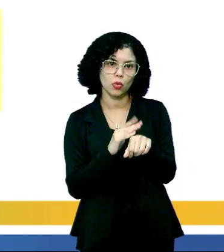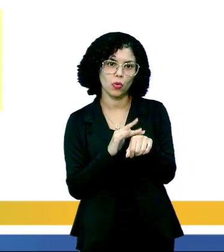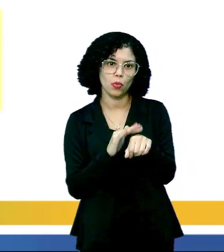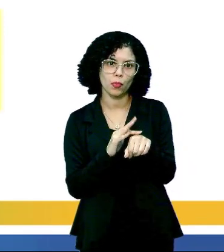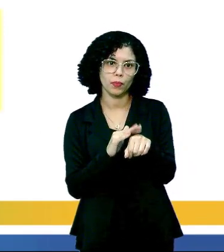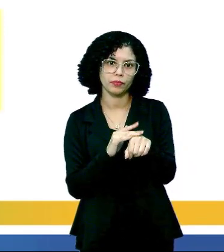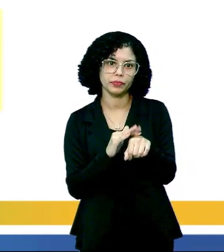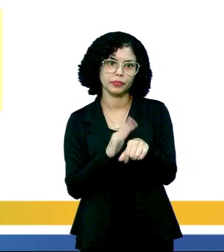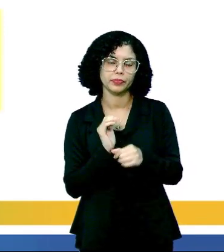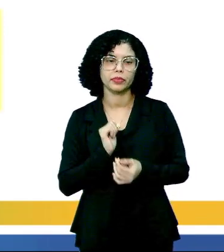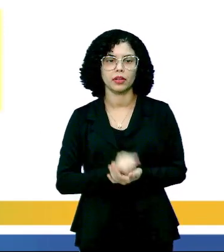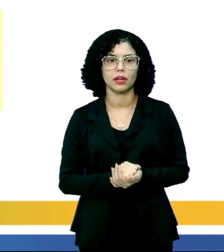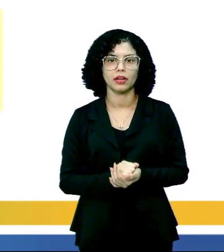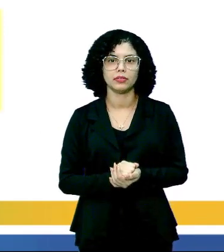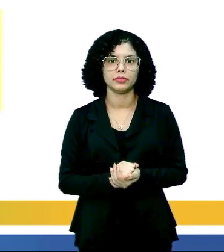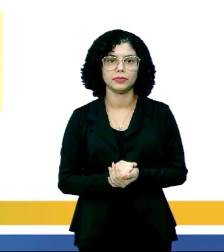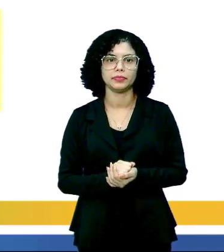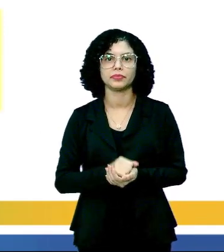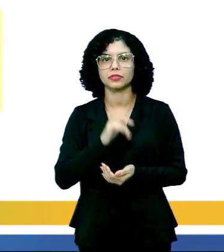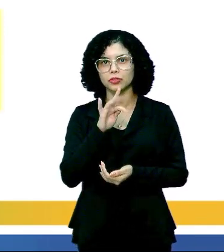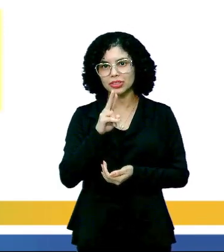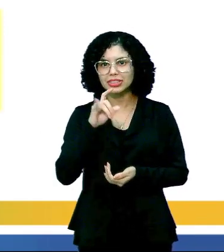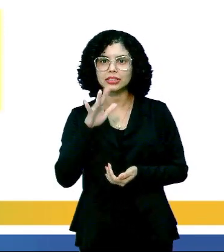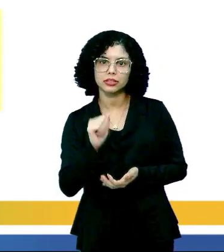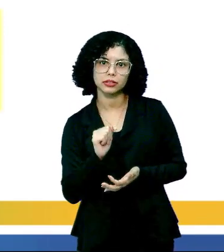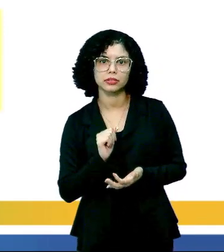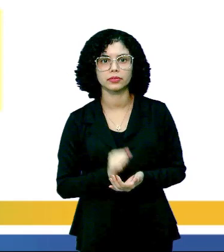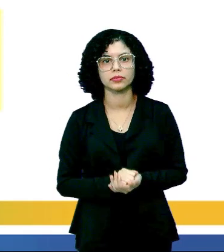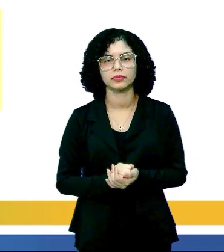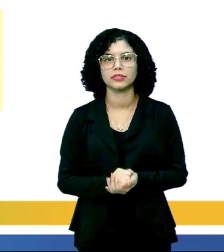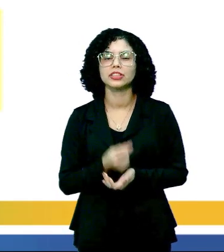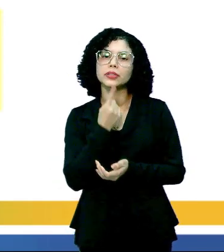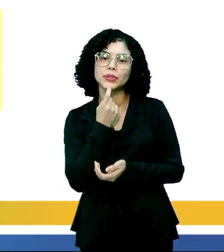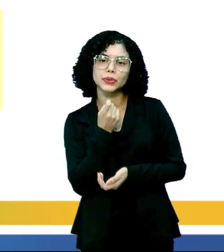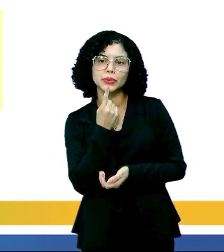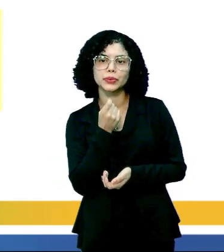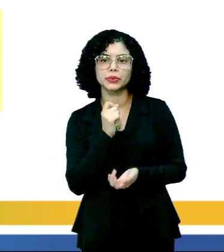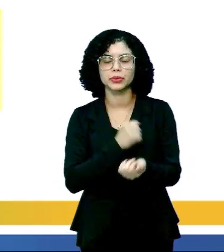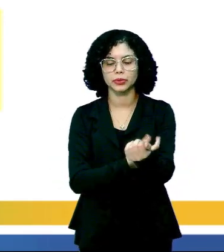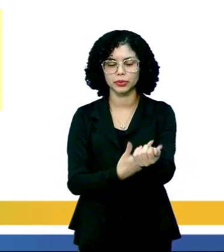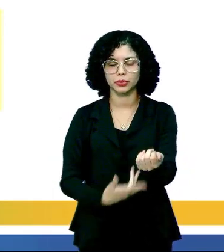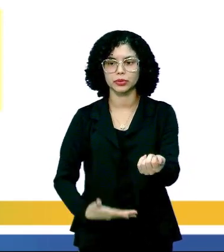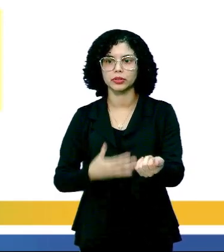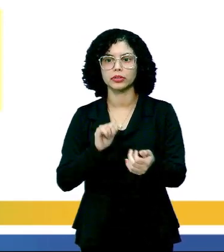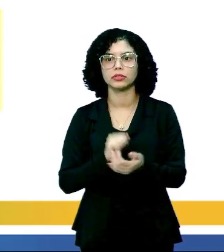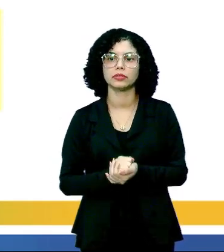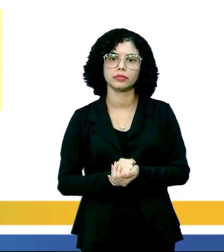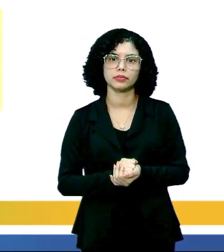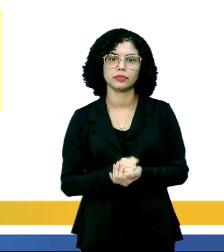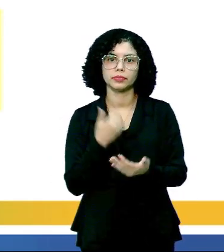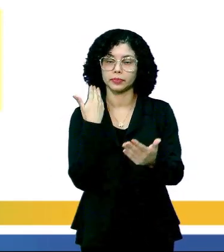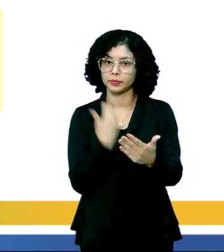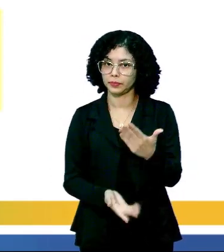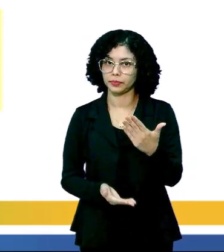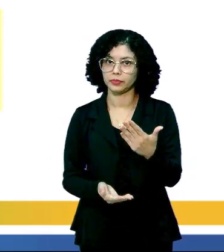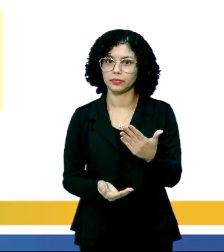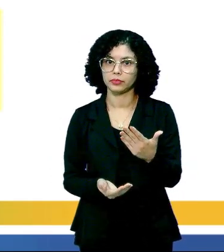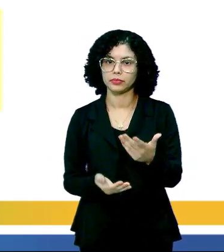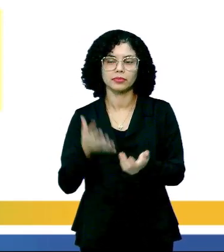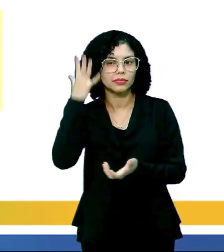doenças no trato urinário, doenças sanguíneas, como por exemplo perda